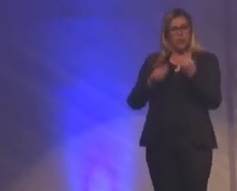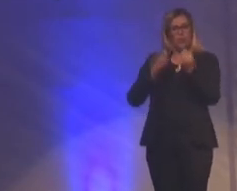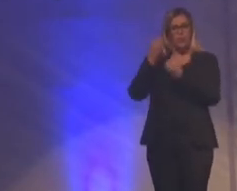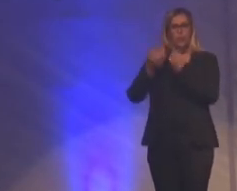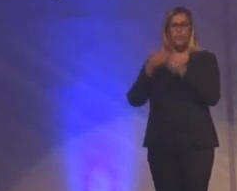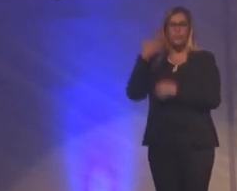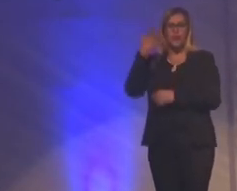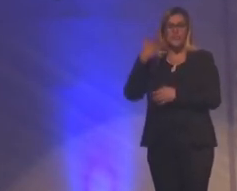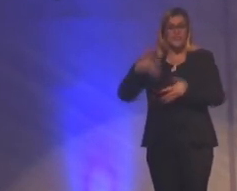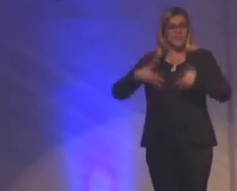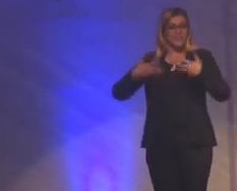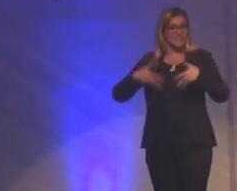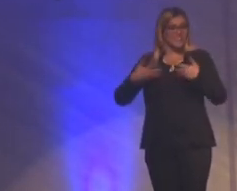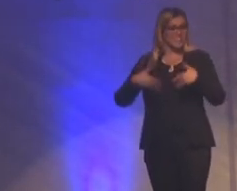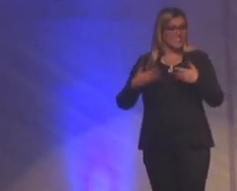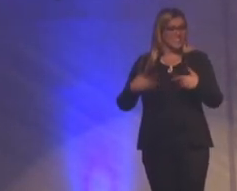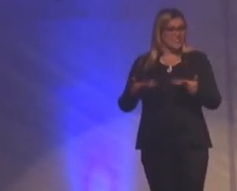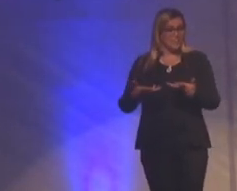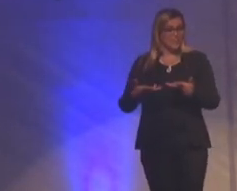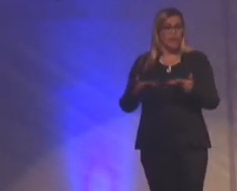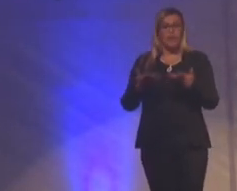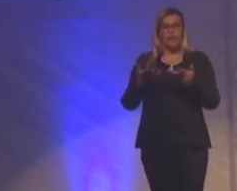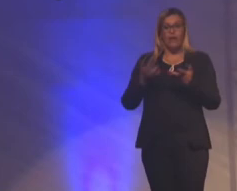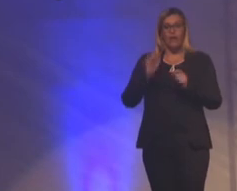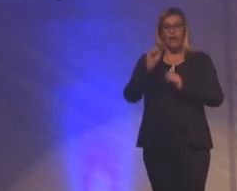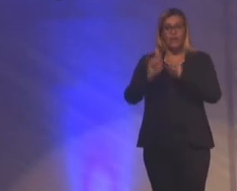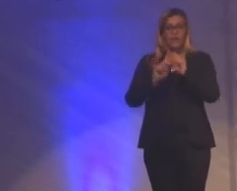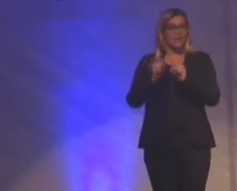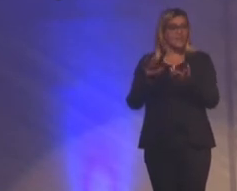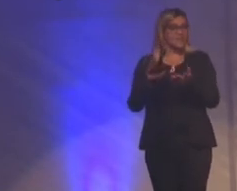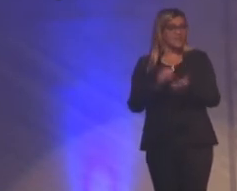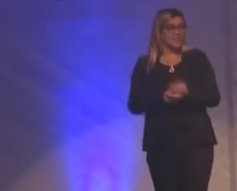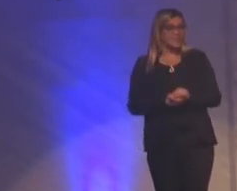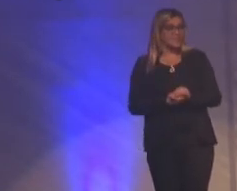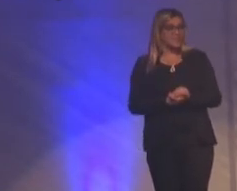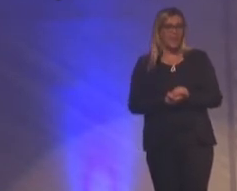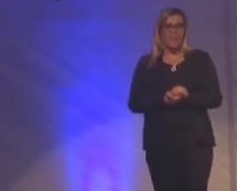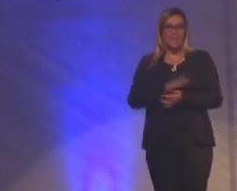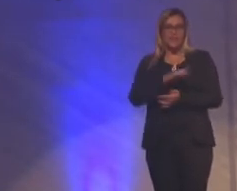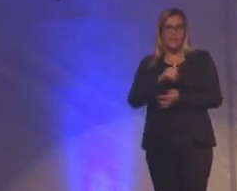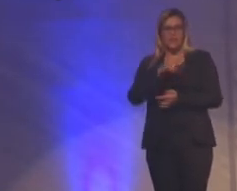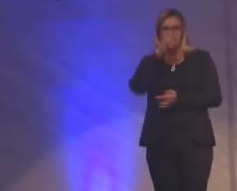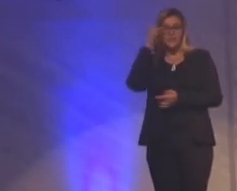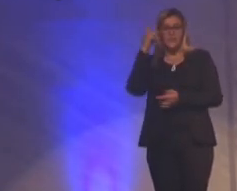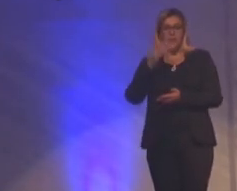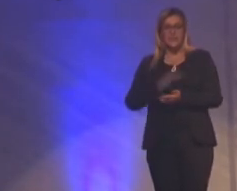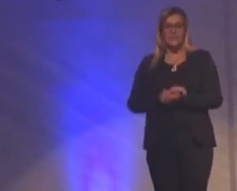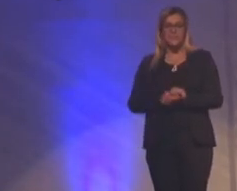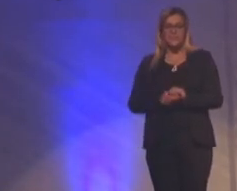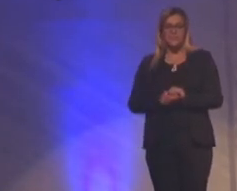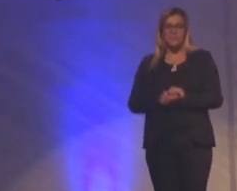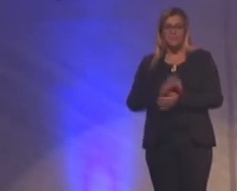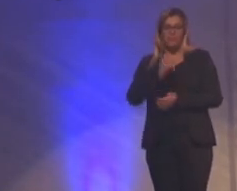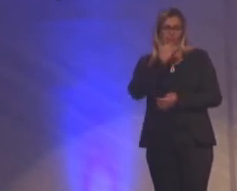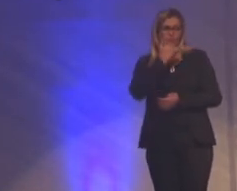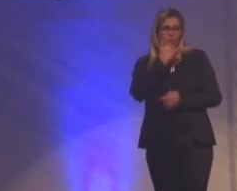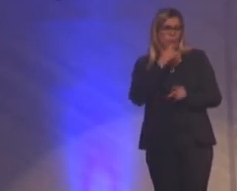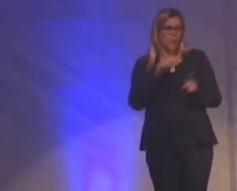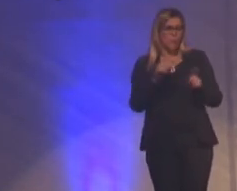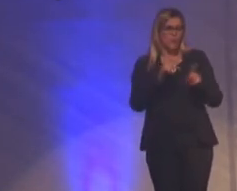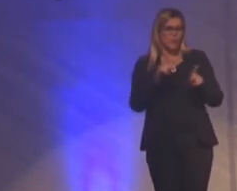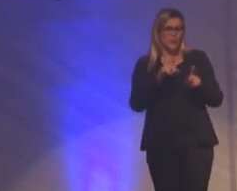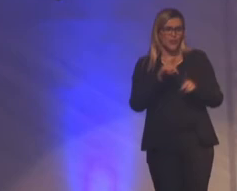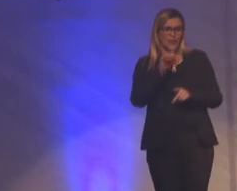mega empolgado, eu quero chamar, ele falou assim, ah, esse ano eu não quero falar não, tal, mas desculpa o professor